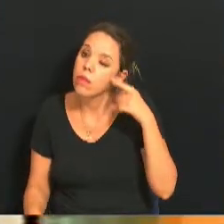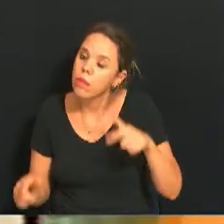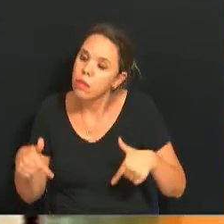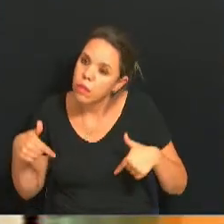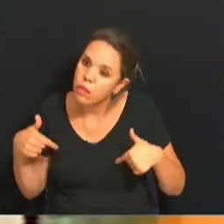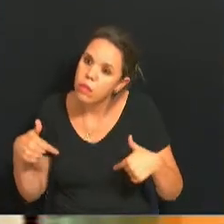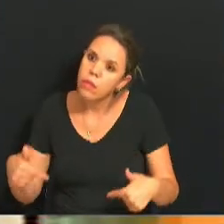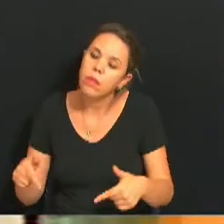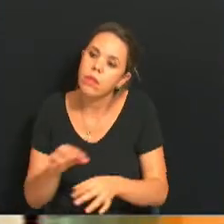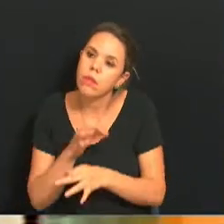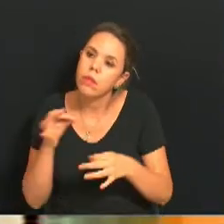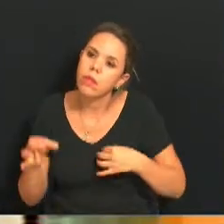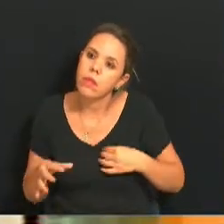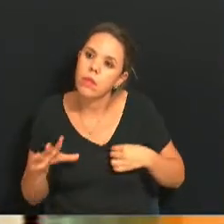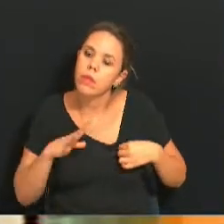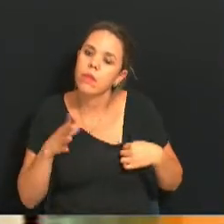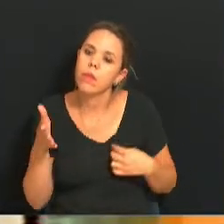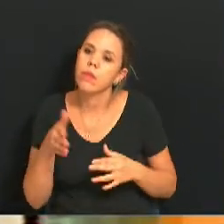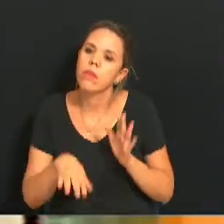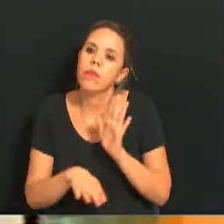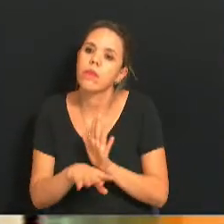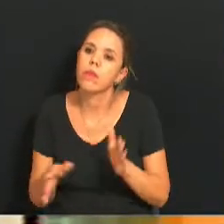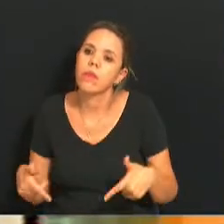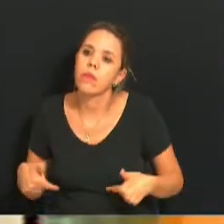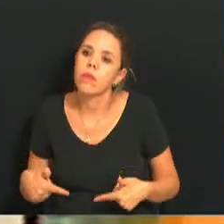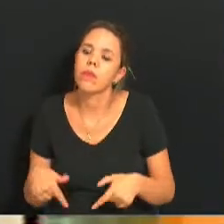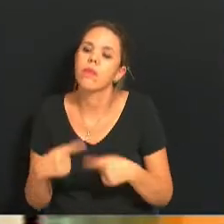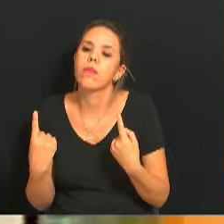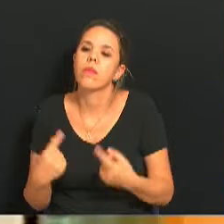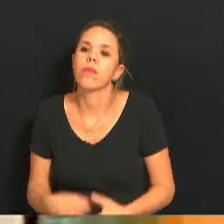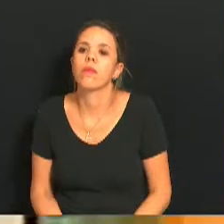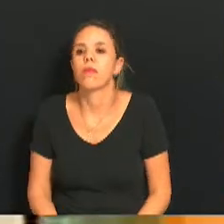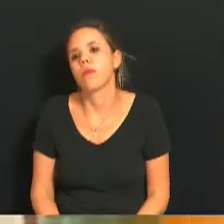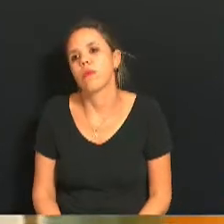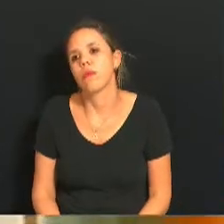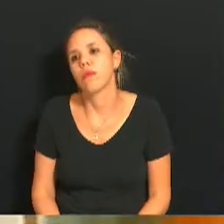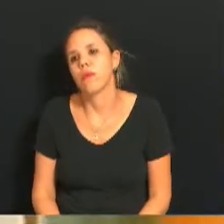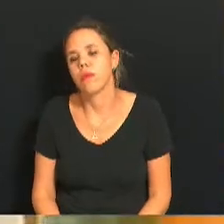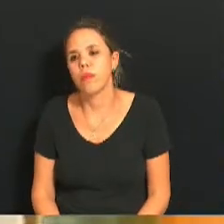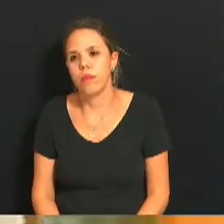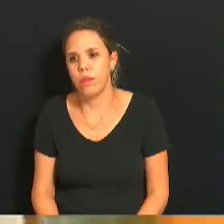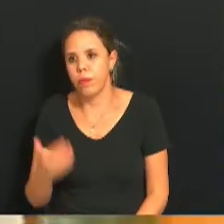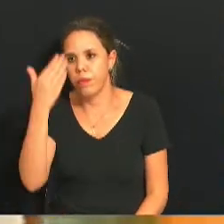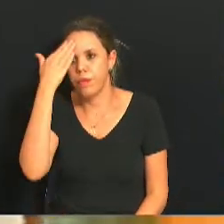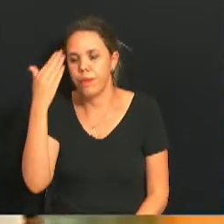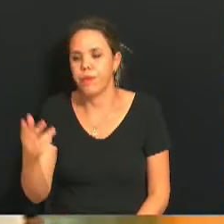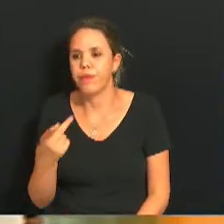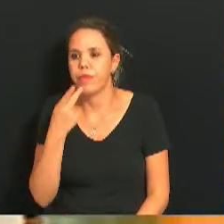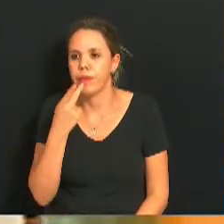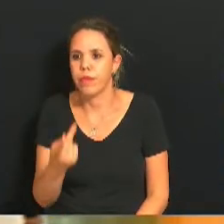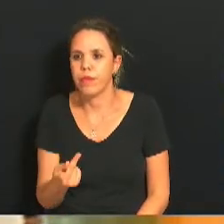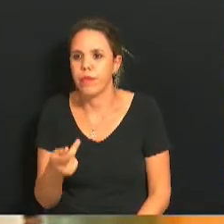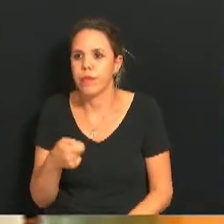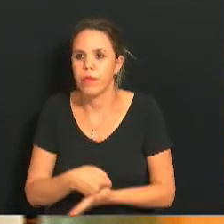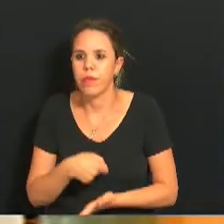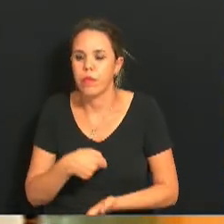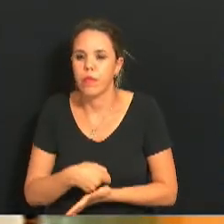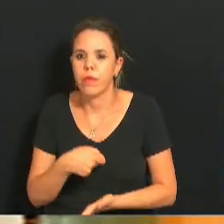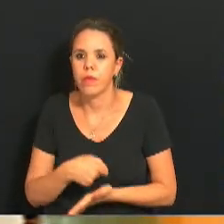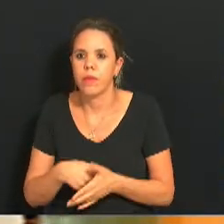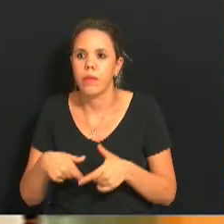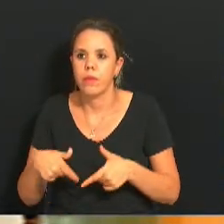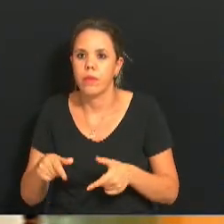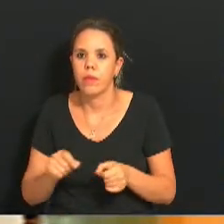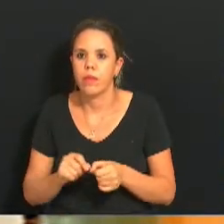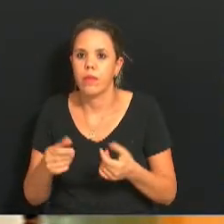que vem fazendo muito pela cidade também enfrentamos desafios é agradecer a fala do Senhor nossa obrigação trabalho pra